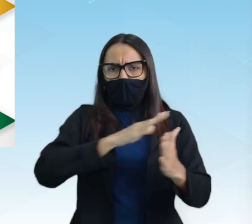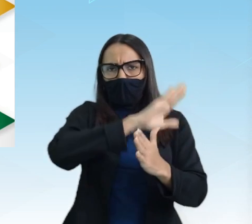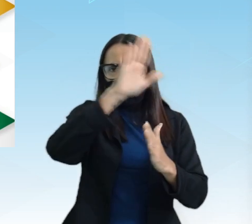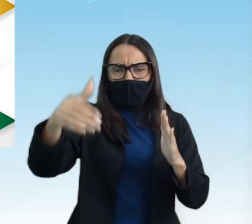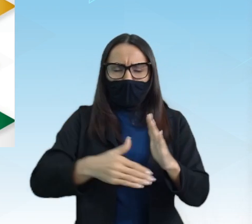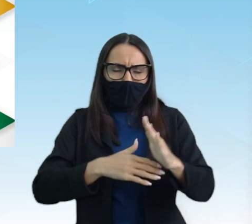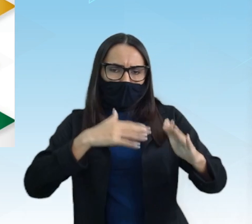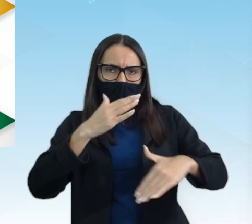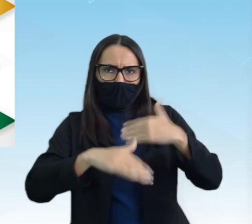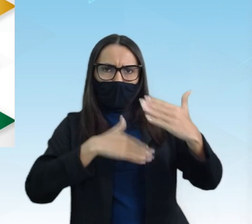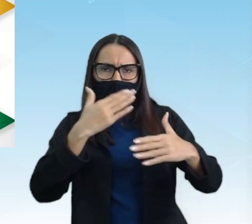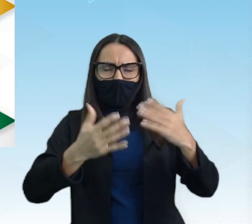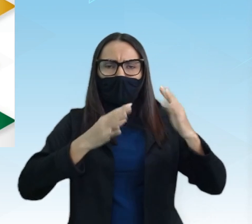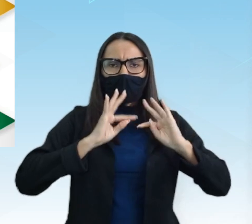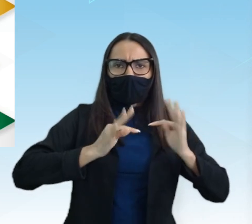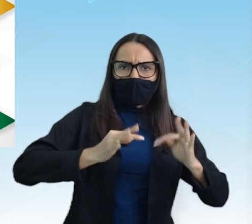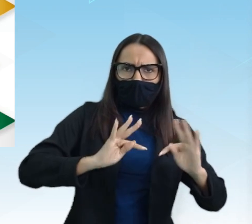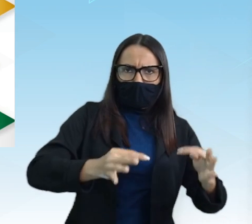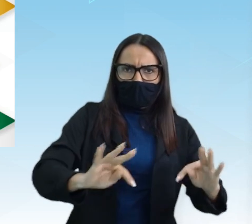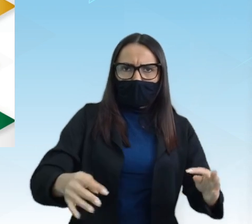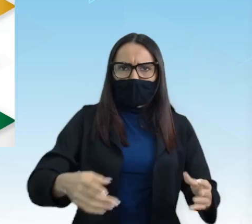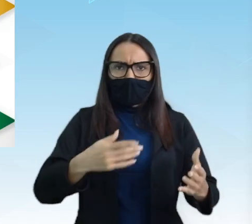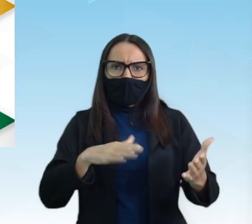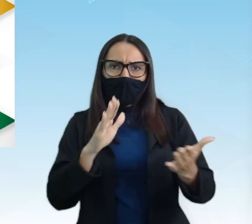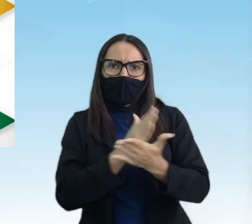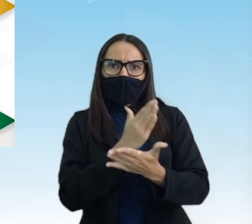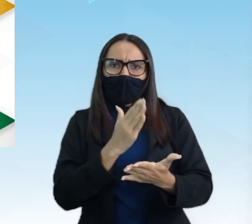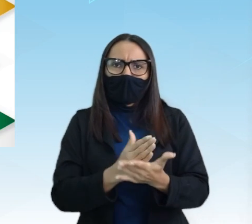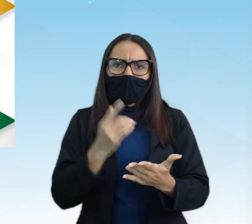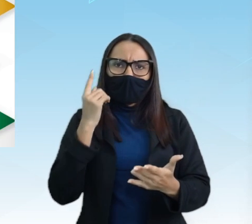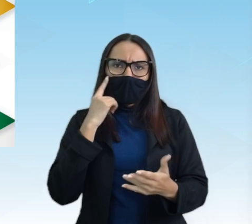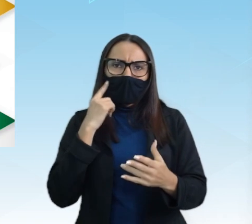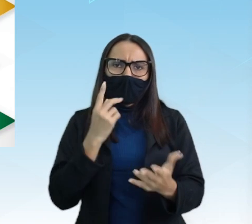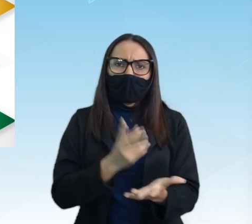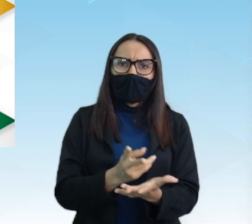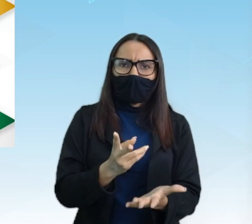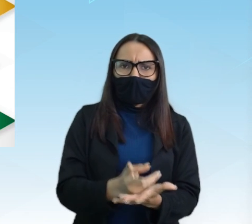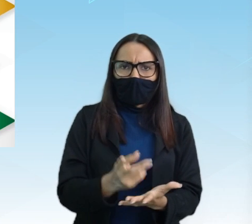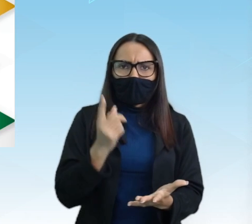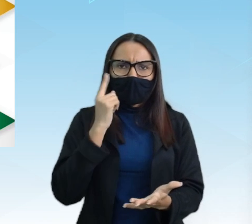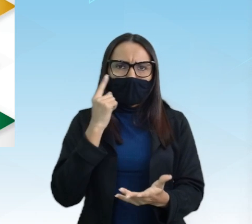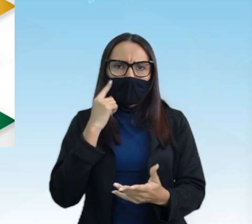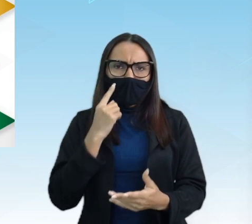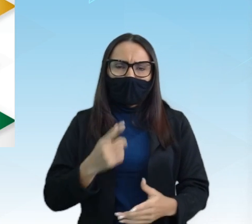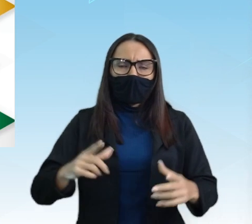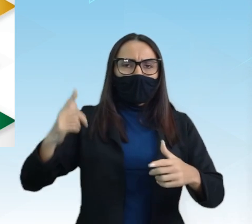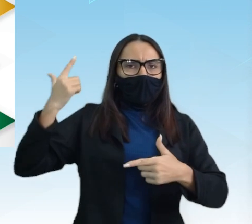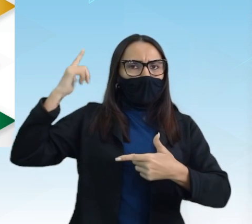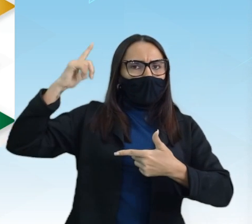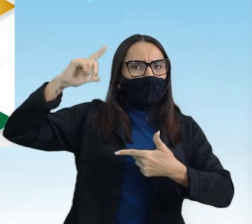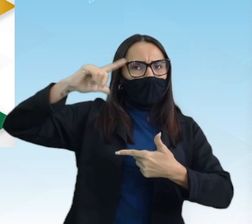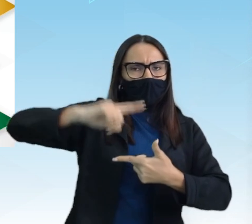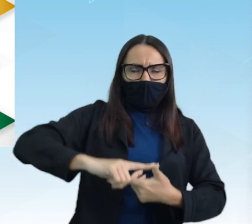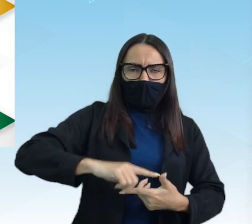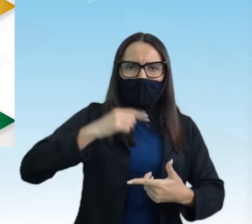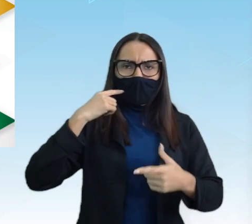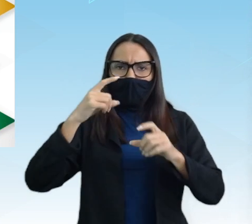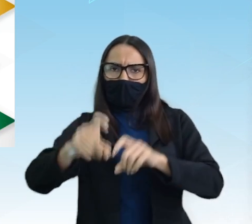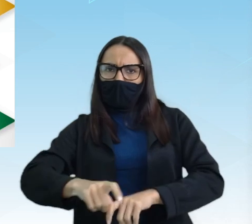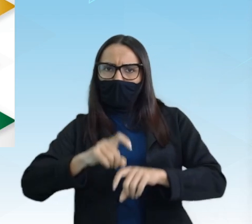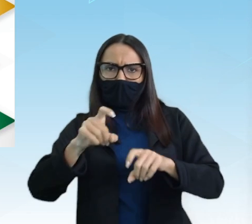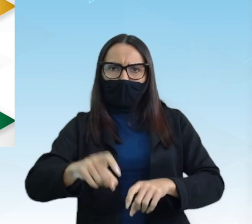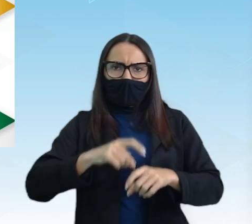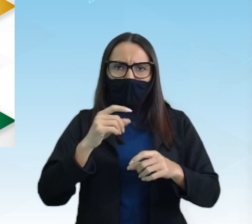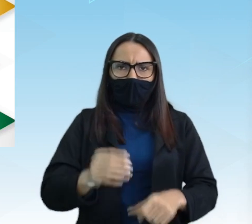toda a evolução tecnológica, muitas propriedades continuavam utilizando os métodos tradicionais de cultivo e de criação